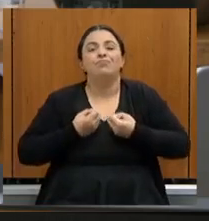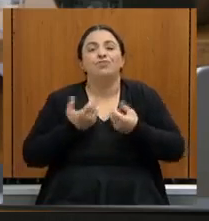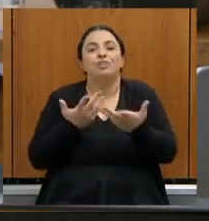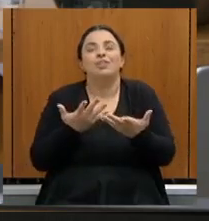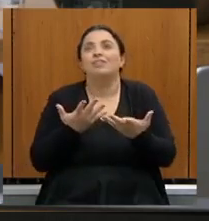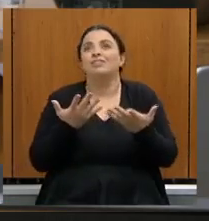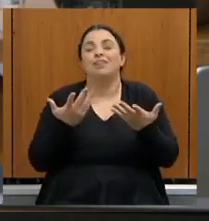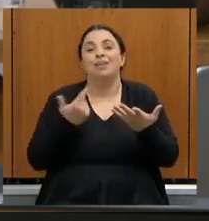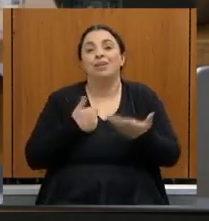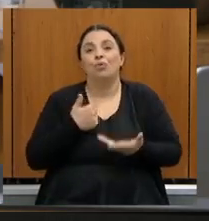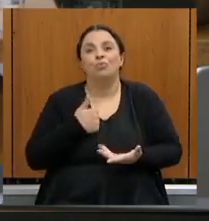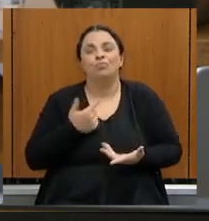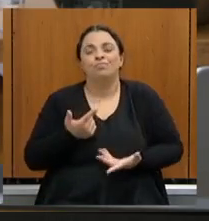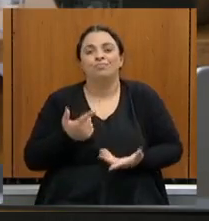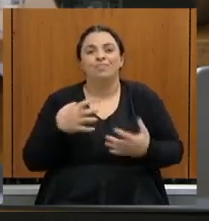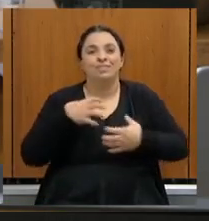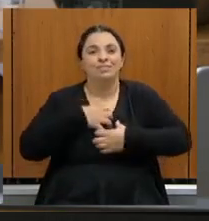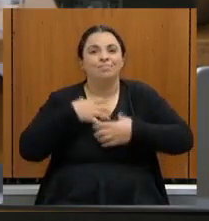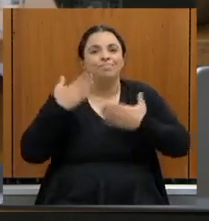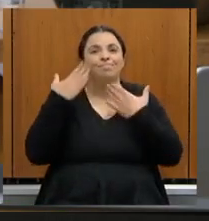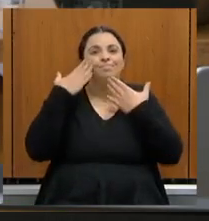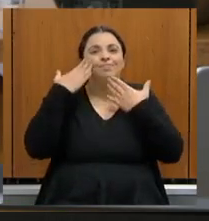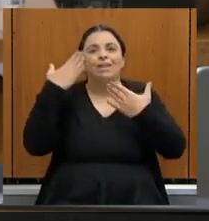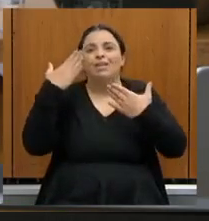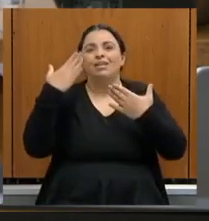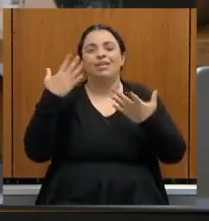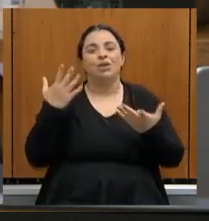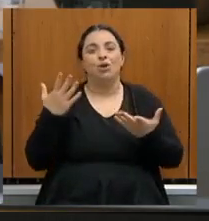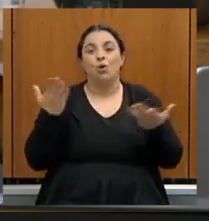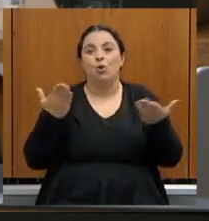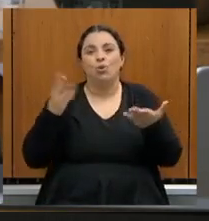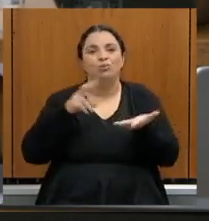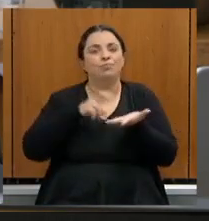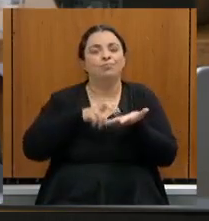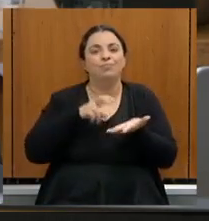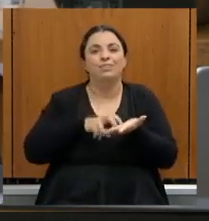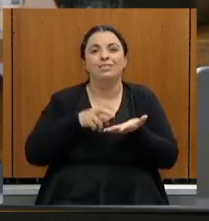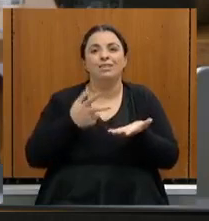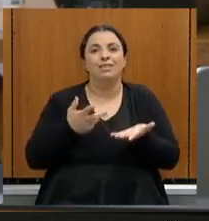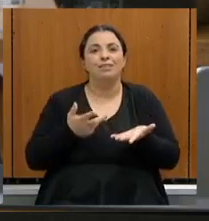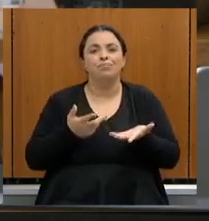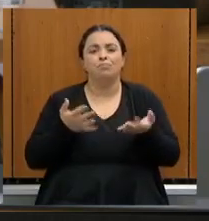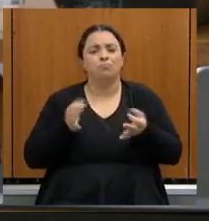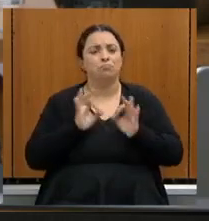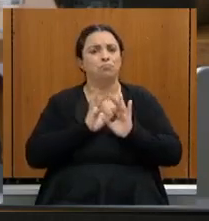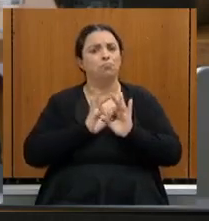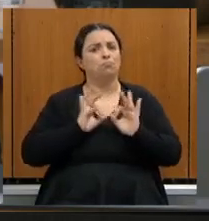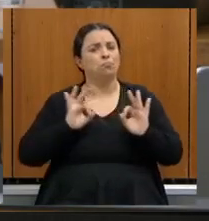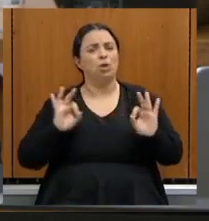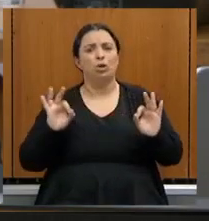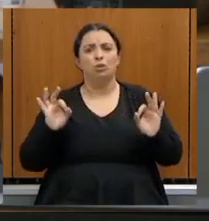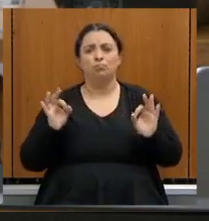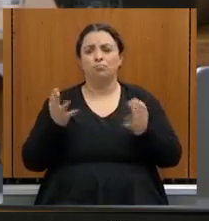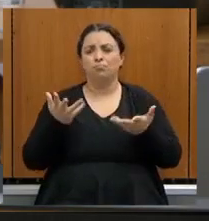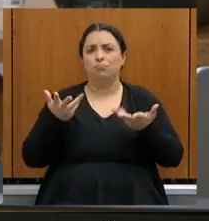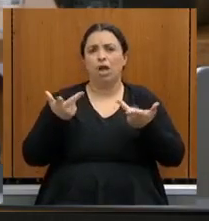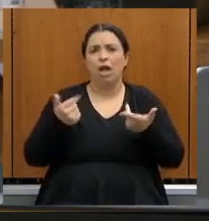grato por essa manhã tão profico em debate